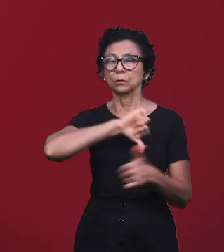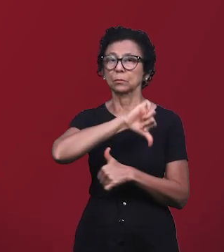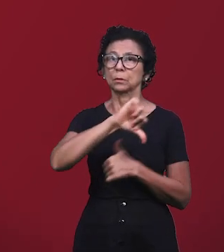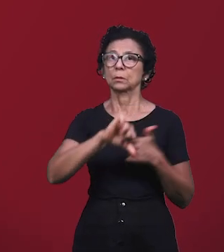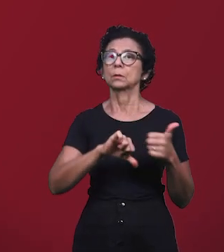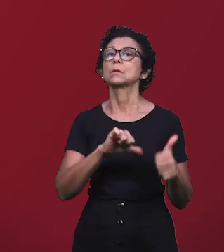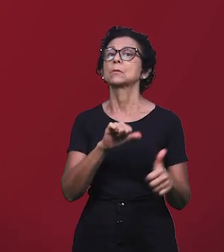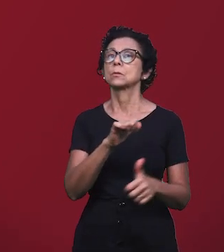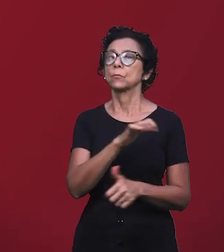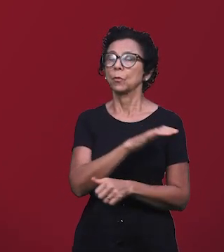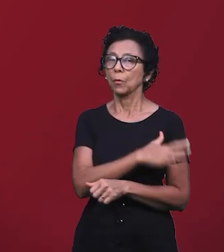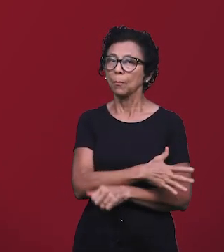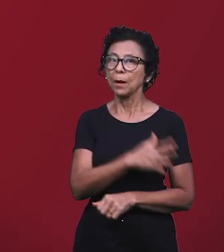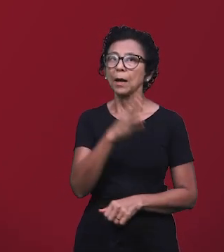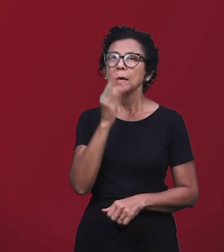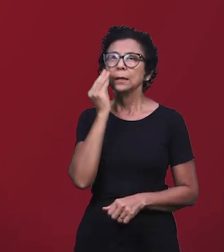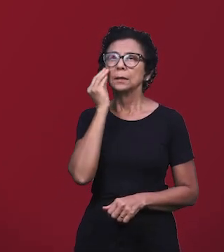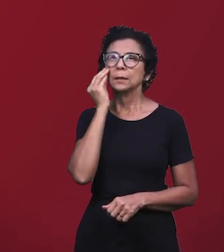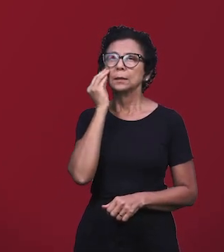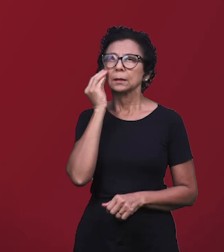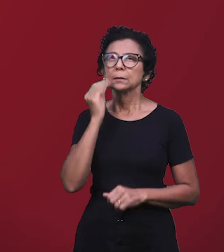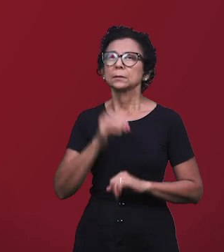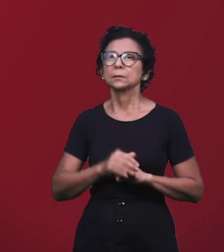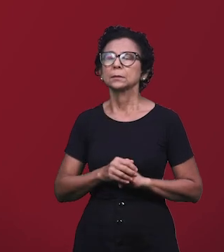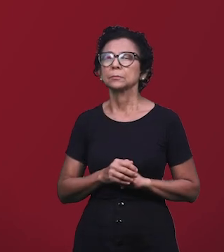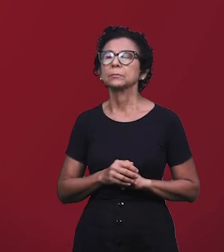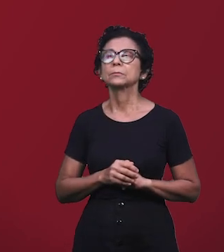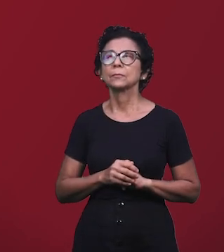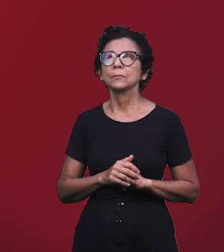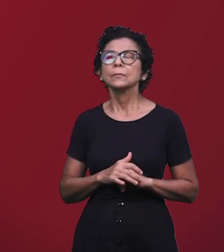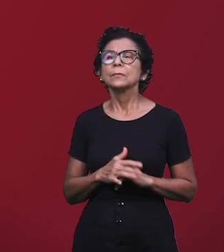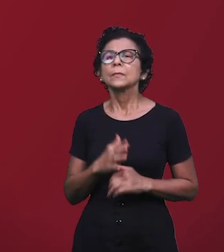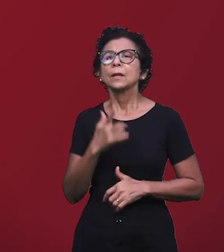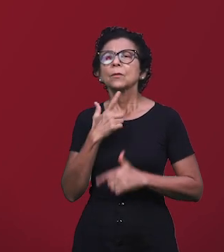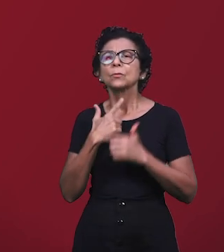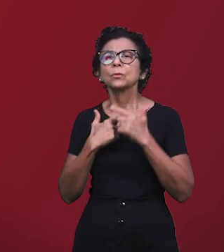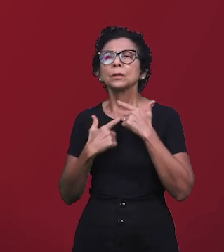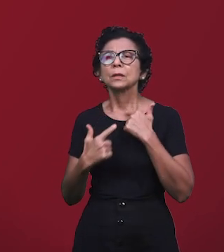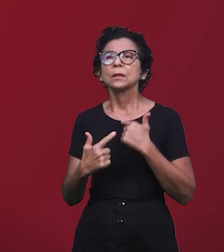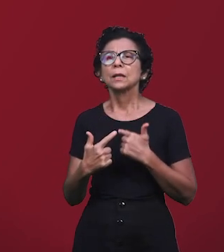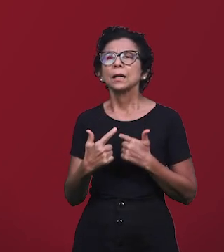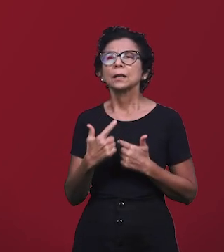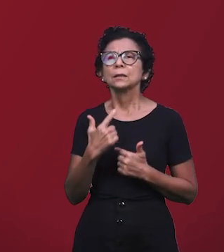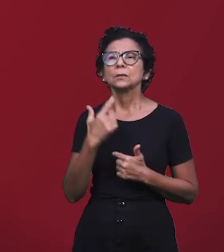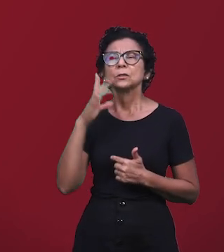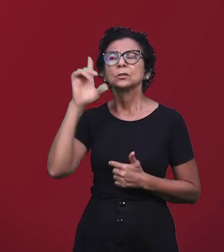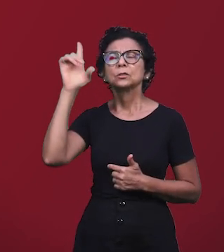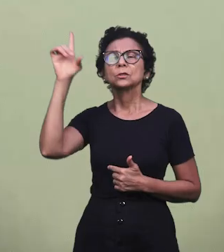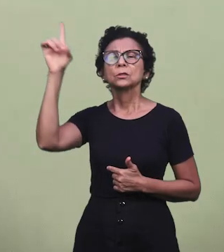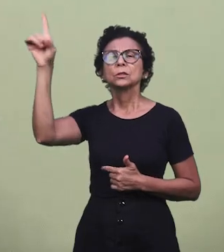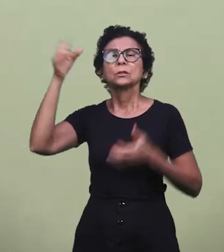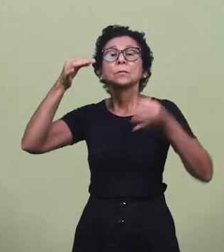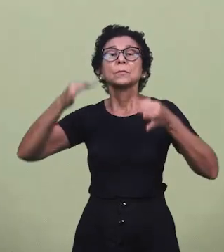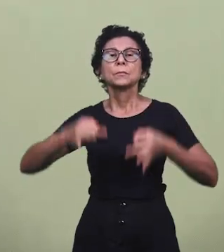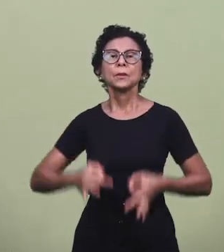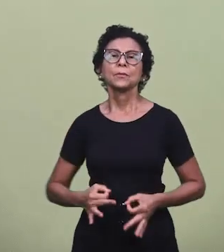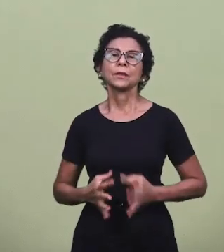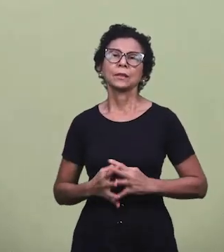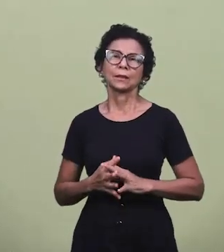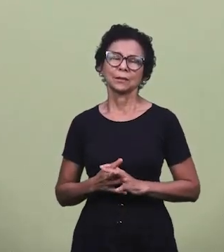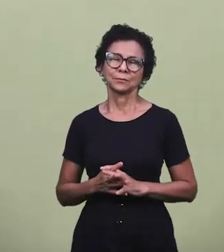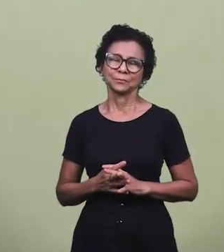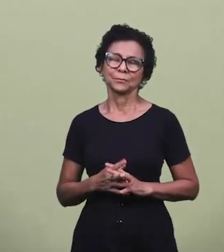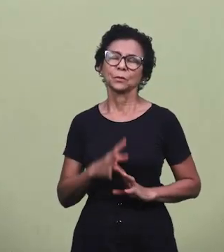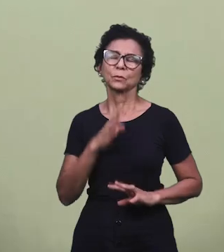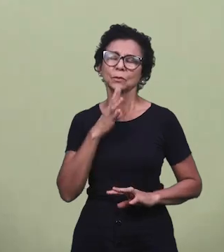para que experimenteis qual seja a boa, agradável e perfeita vontade de Deus. O texto nos